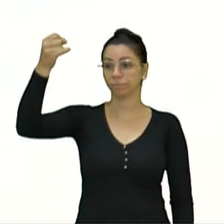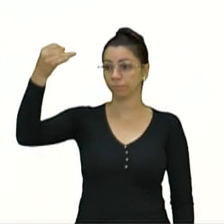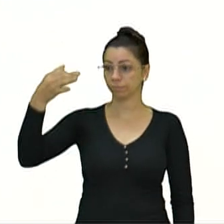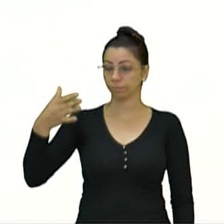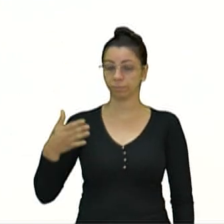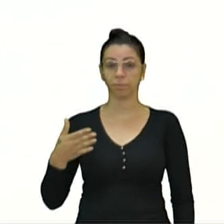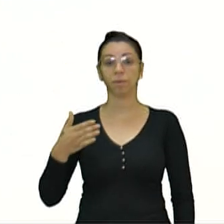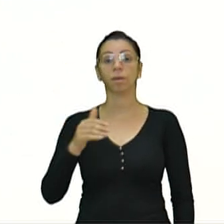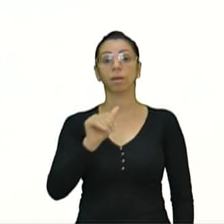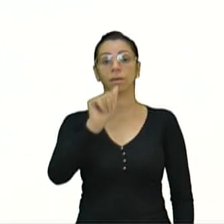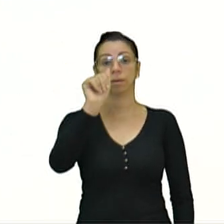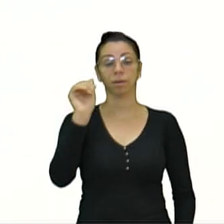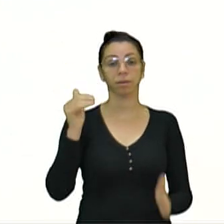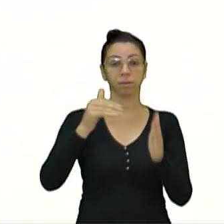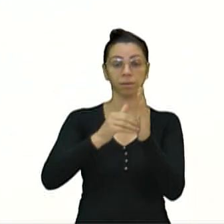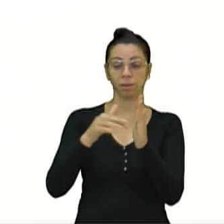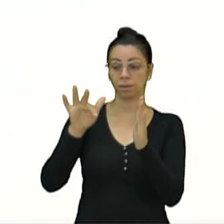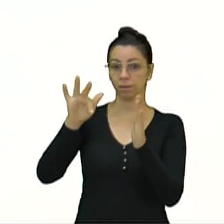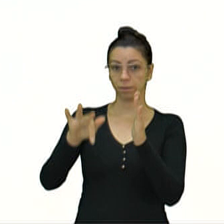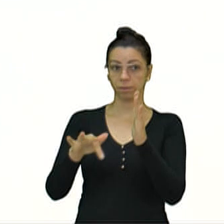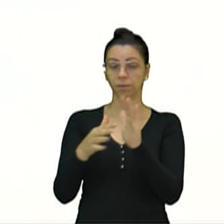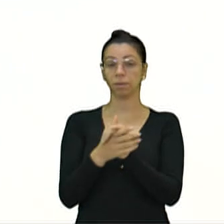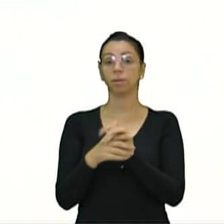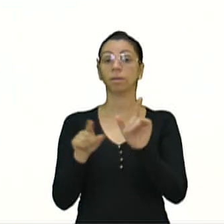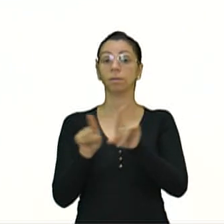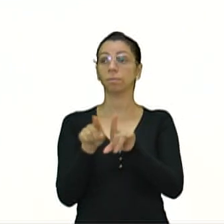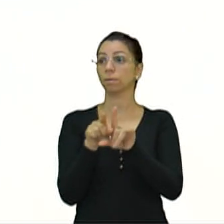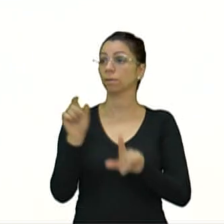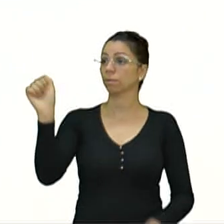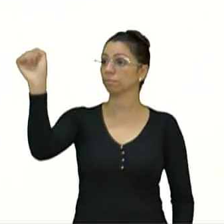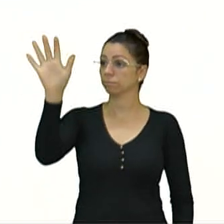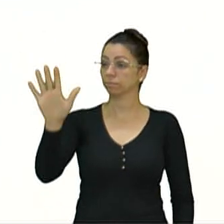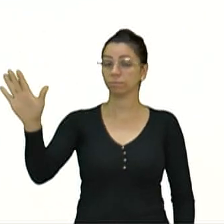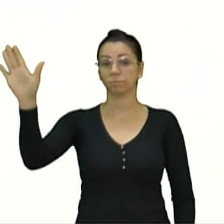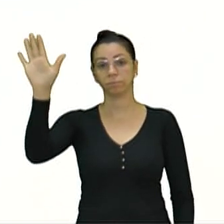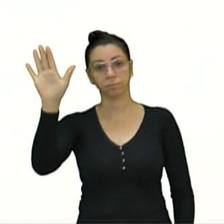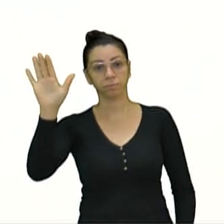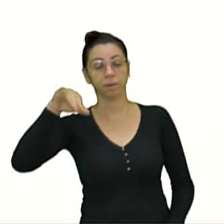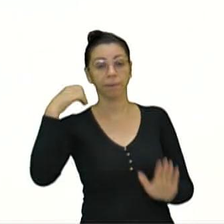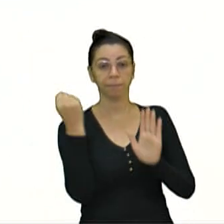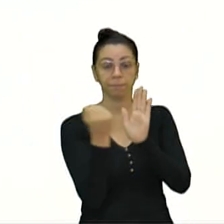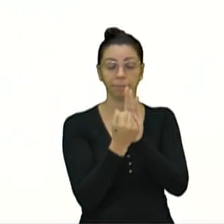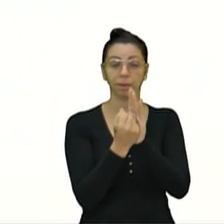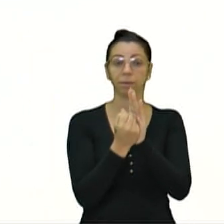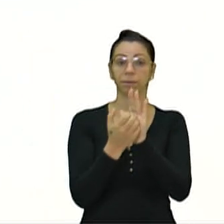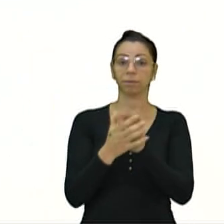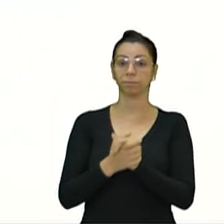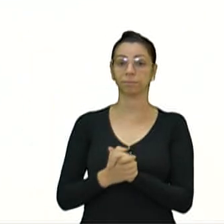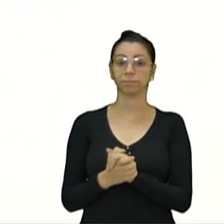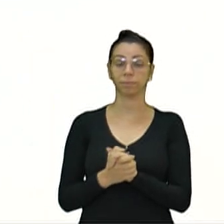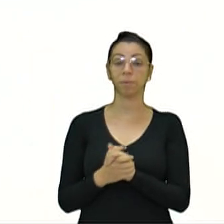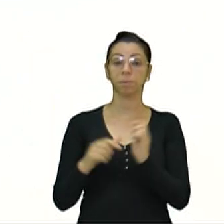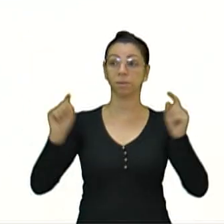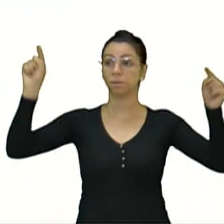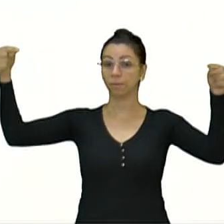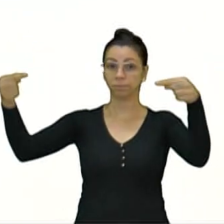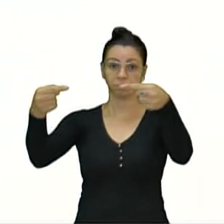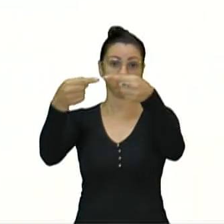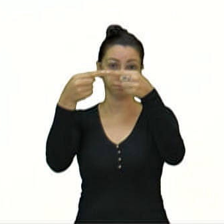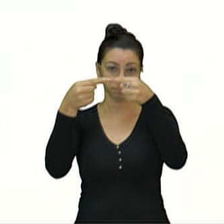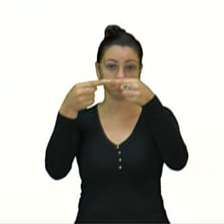letra A até a letra F e eu tenho aqui as marcas. Eu quero que você marque os itens até as suas marcas,